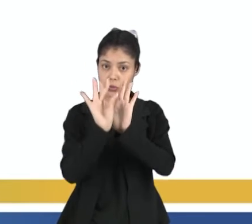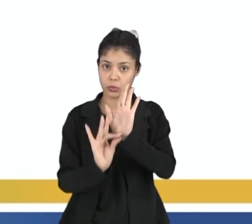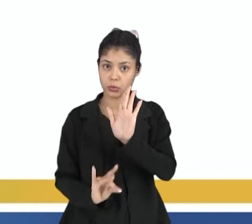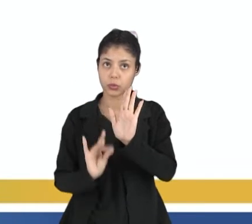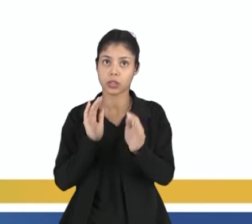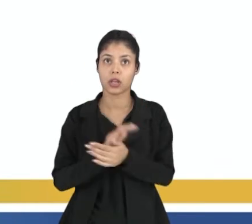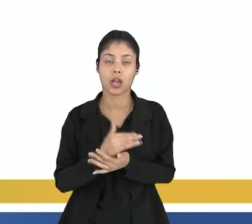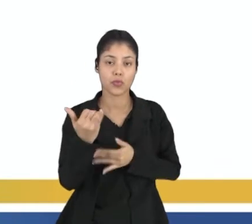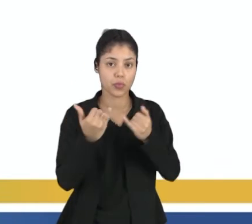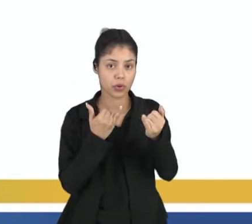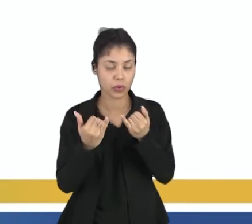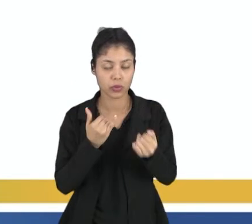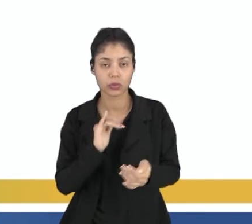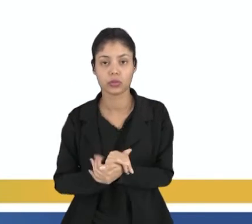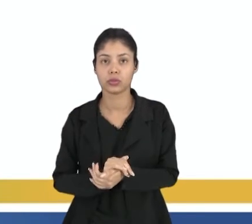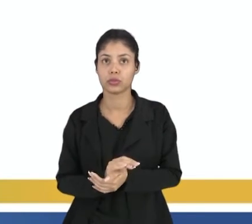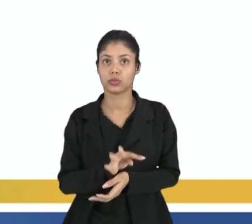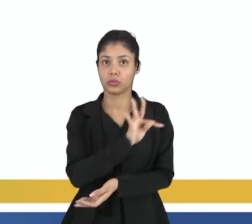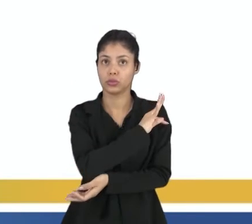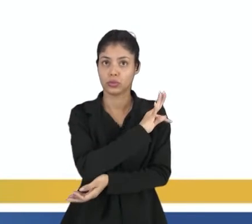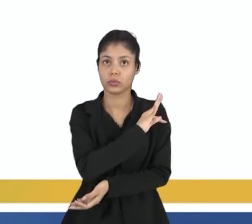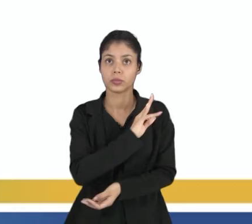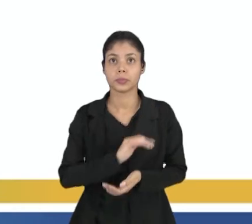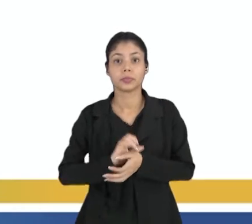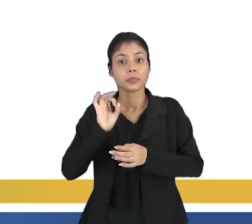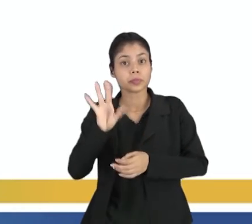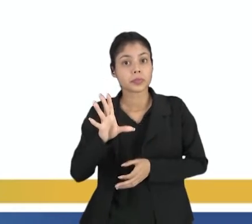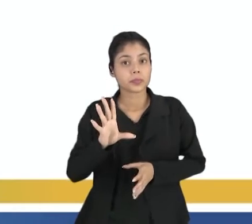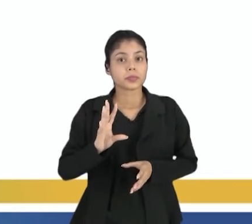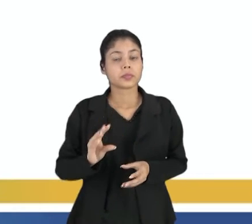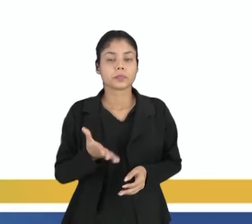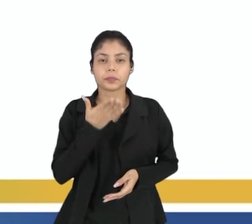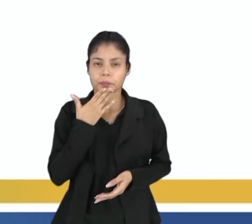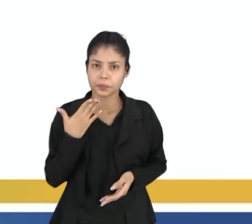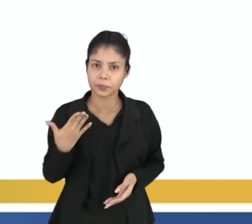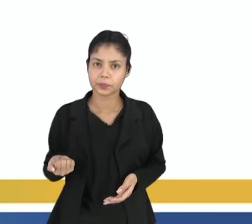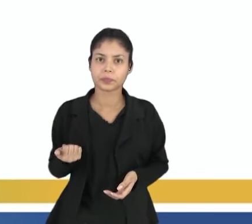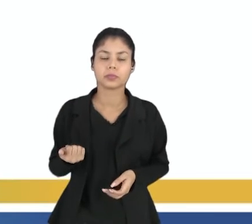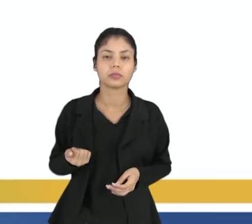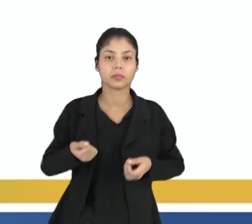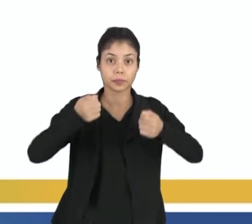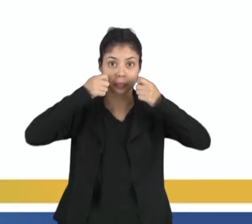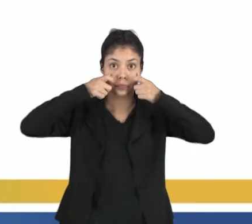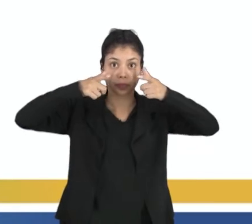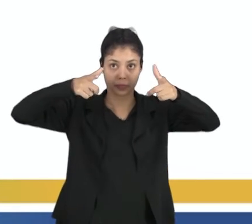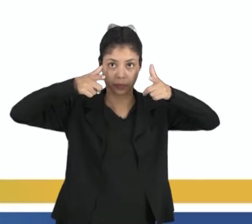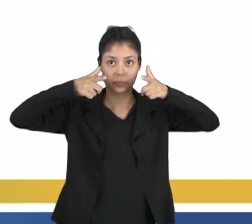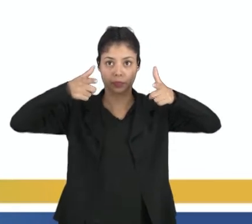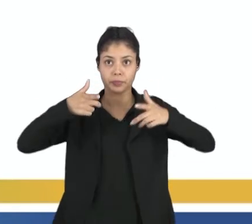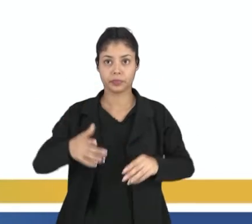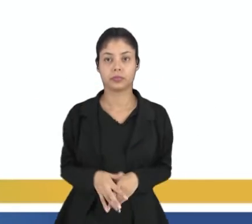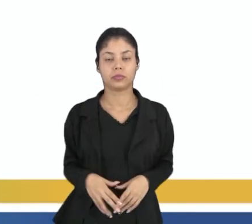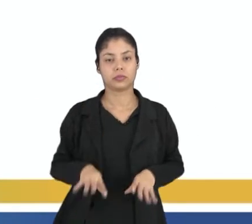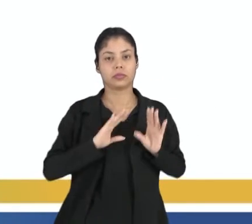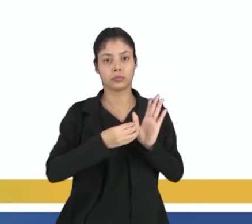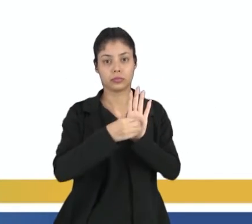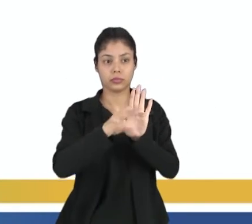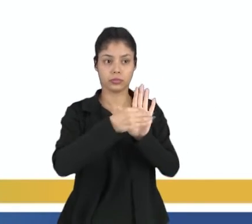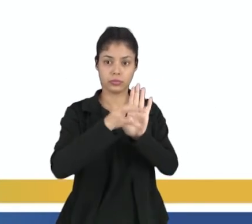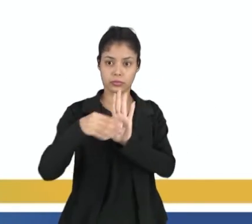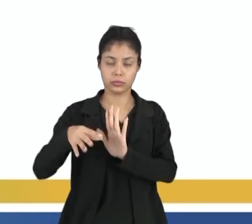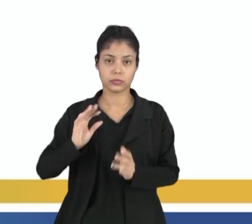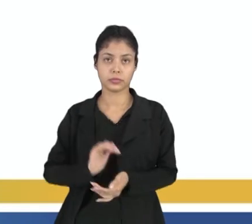formas de representar informações técnicas, só que de uma forma atrativa, né? E que